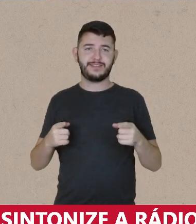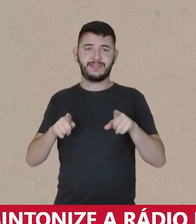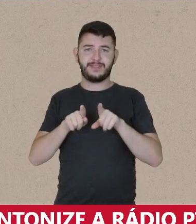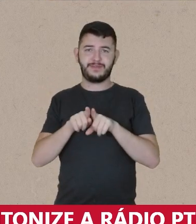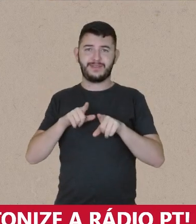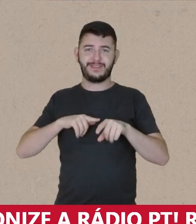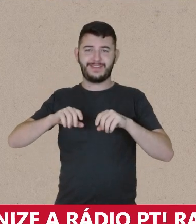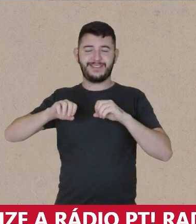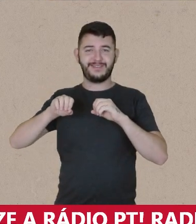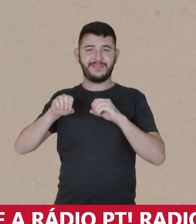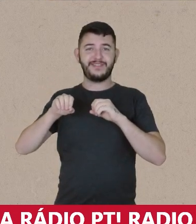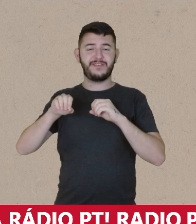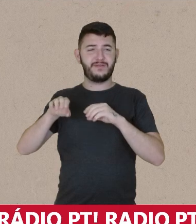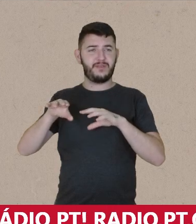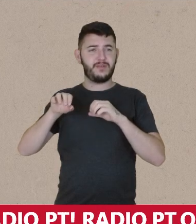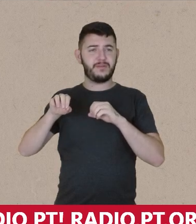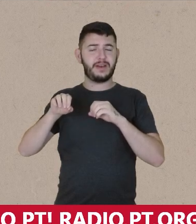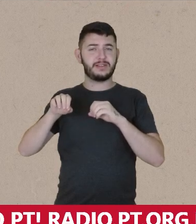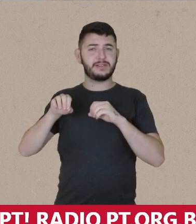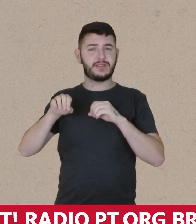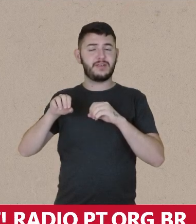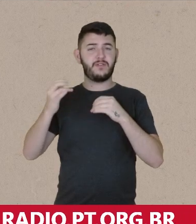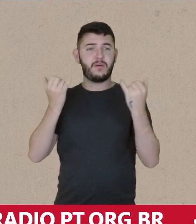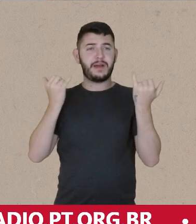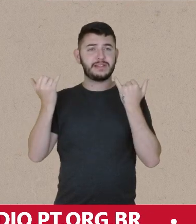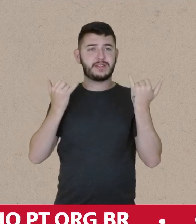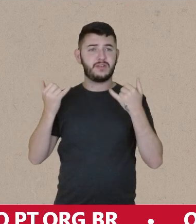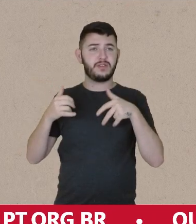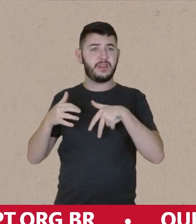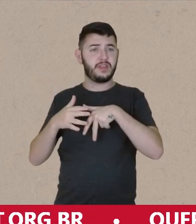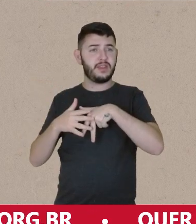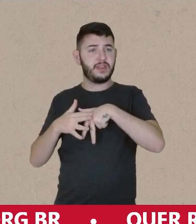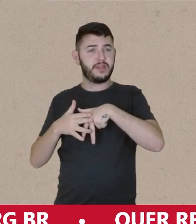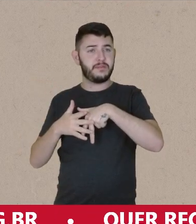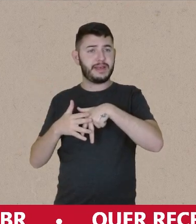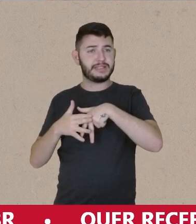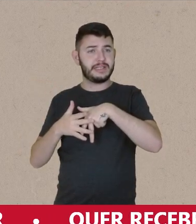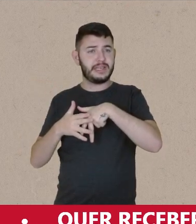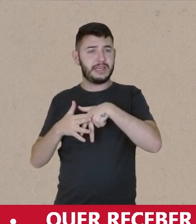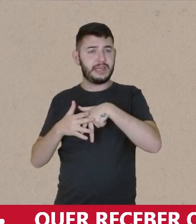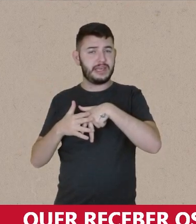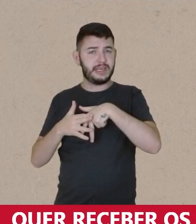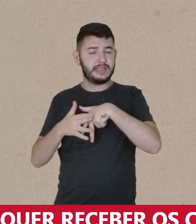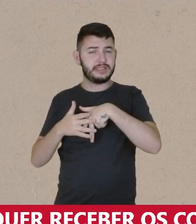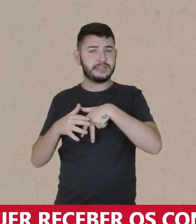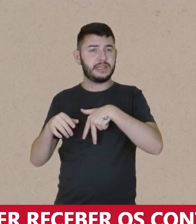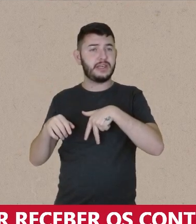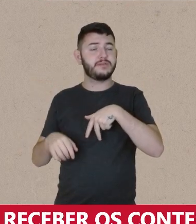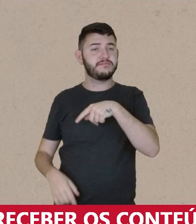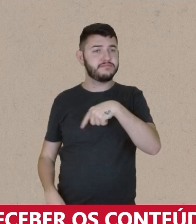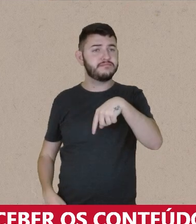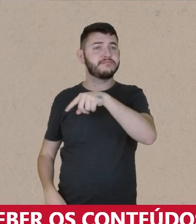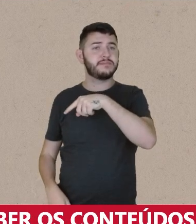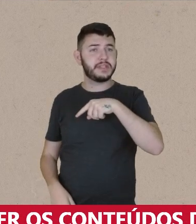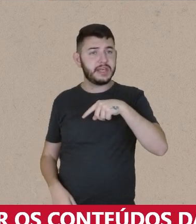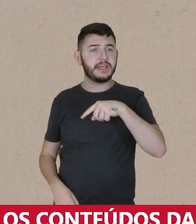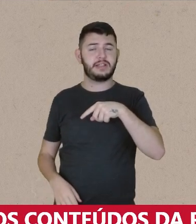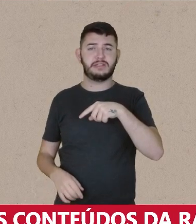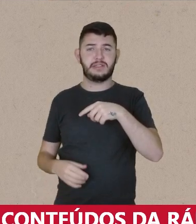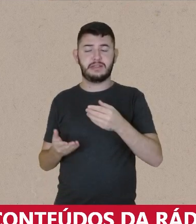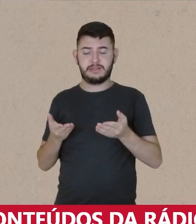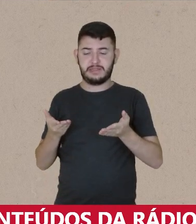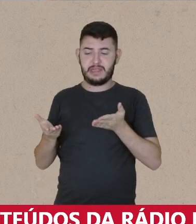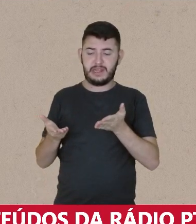esses pacientes, para os familiares do parto dos pacientes, ao que eles estavam sendo submetidos, né, e pior ainda, né,